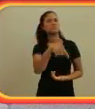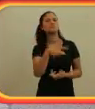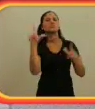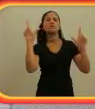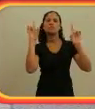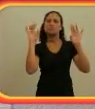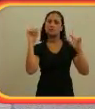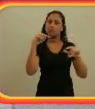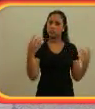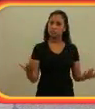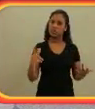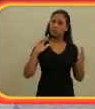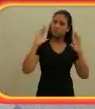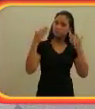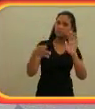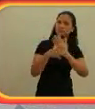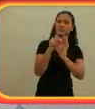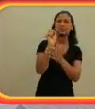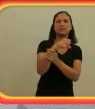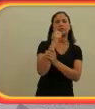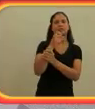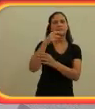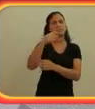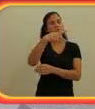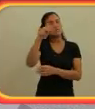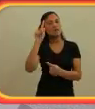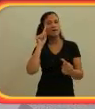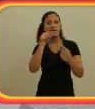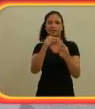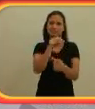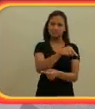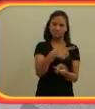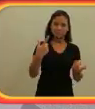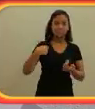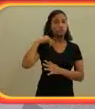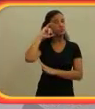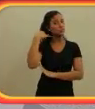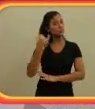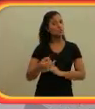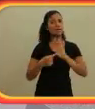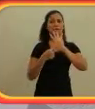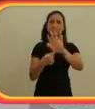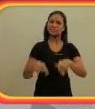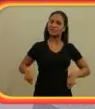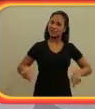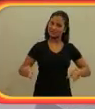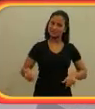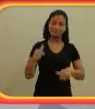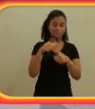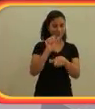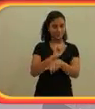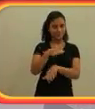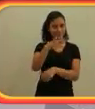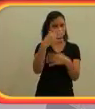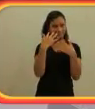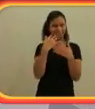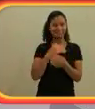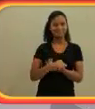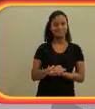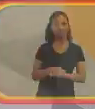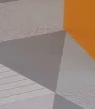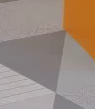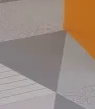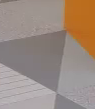especial de hoje é todo dedicado às terapias alternativas e às suas indicações. Eu sou Juliana Oliveira, apresentadora e